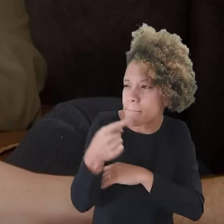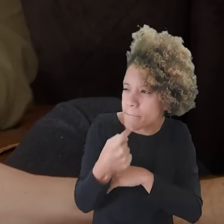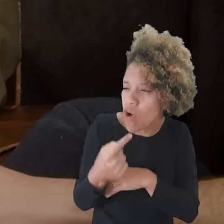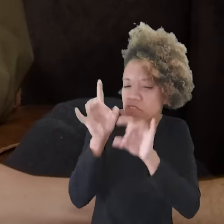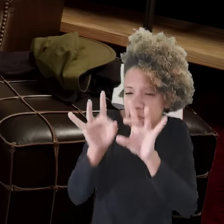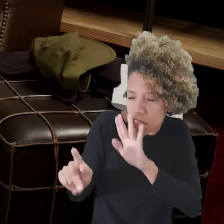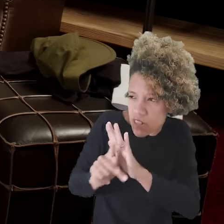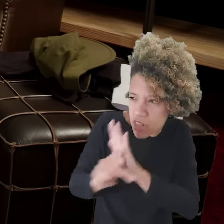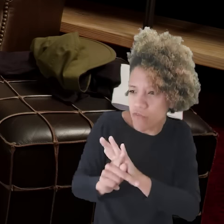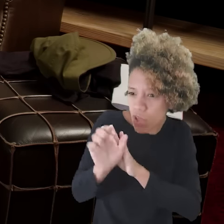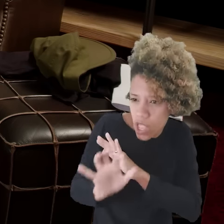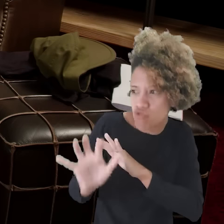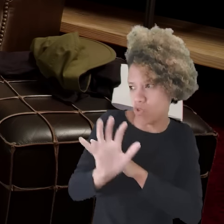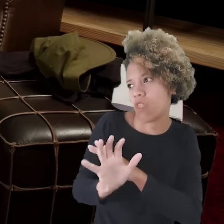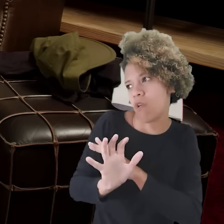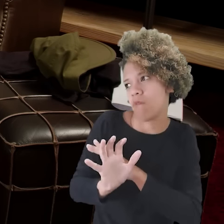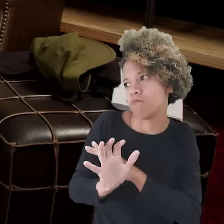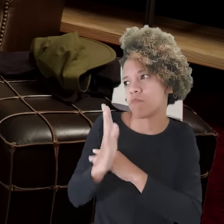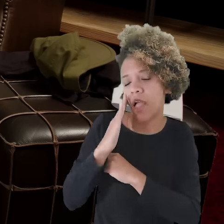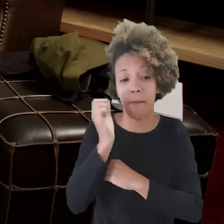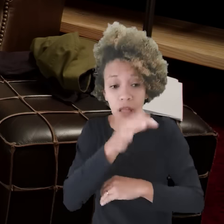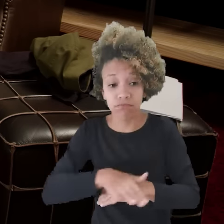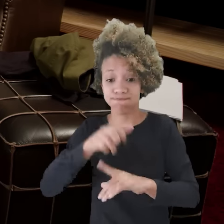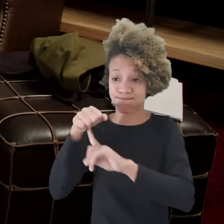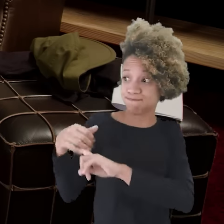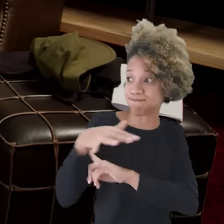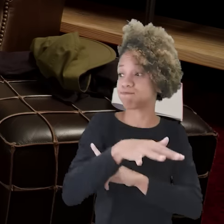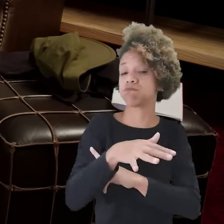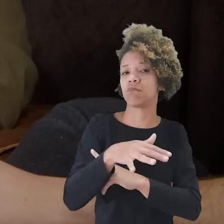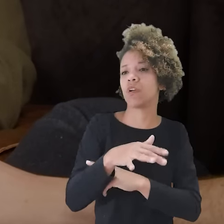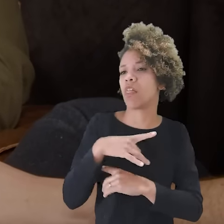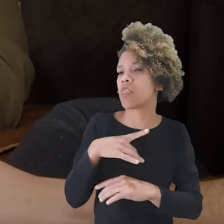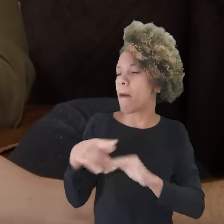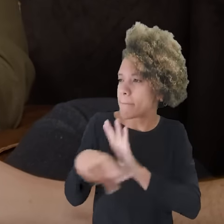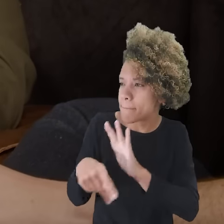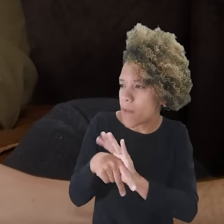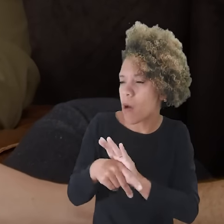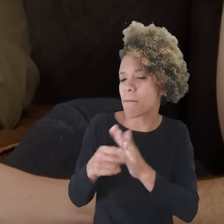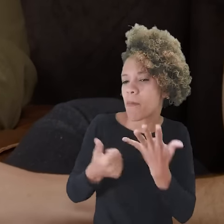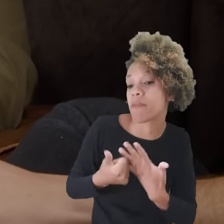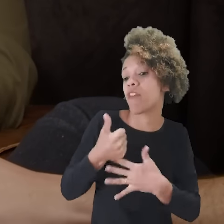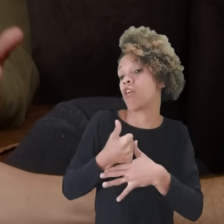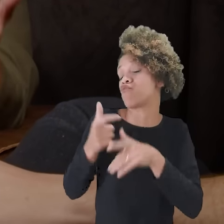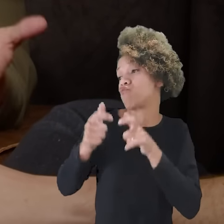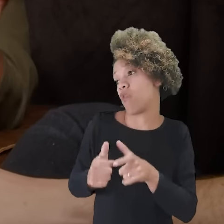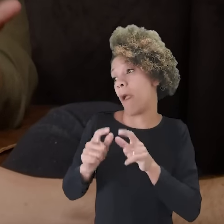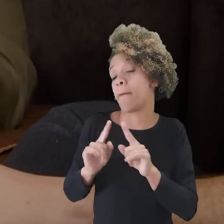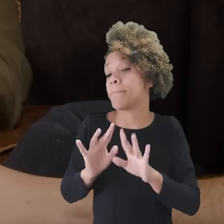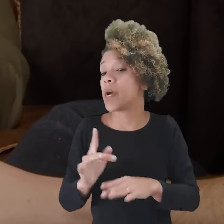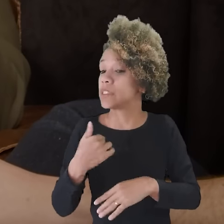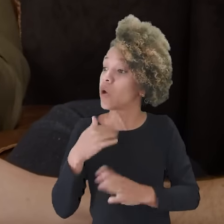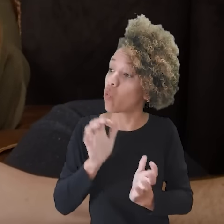específica Regional a ponto de de talvez gritar um bairrismo e favorecer com que a região eu gosto mais porém